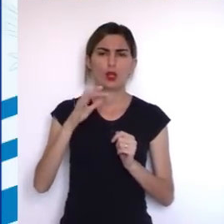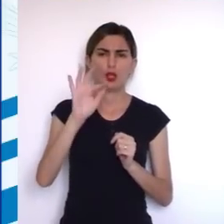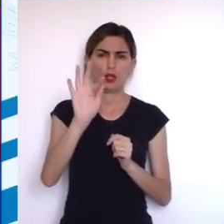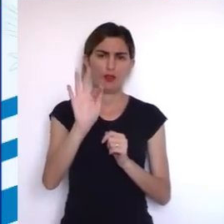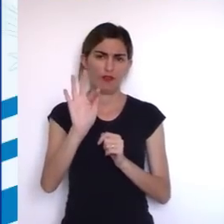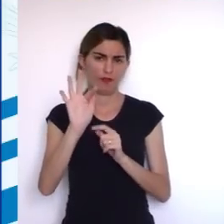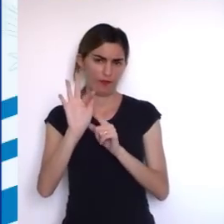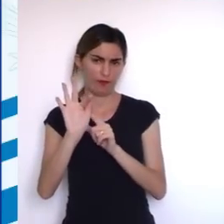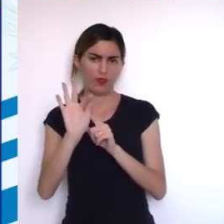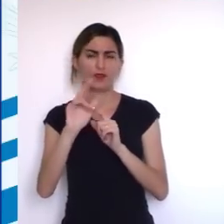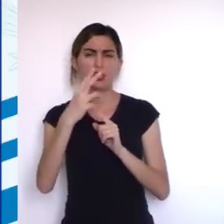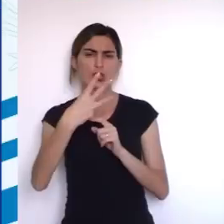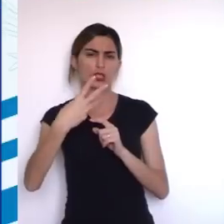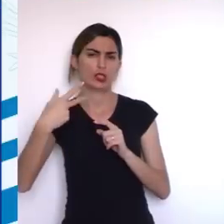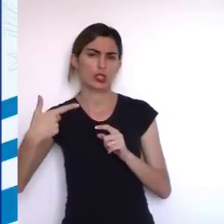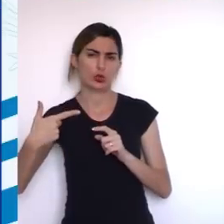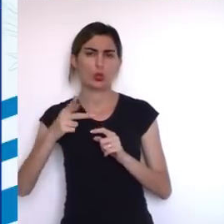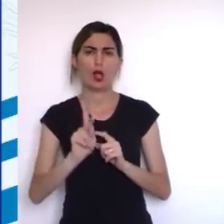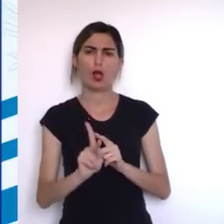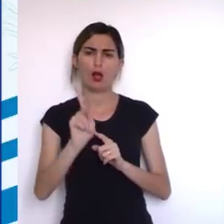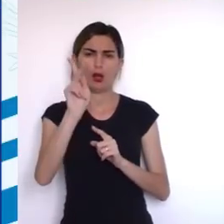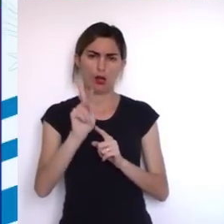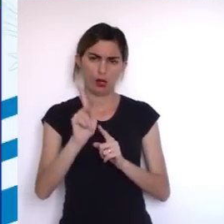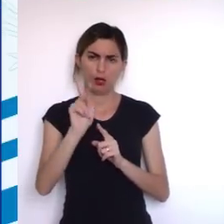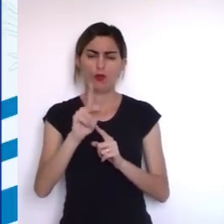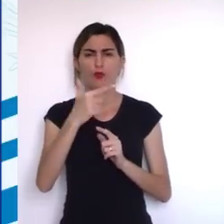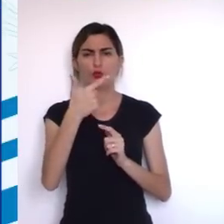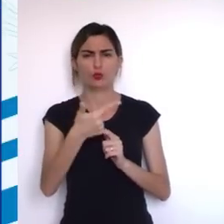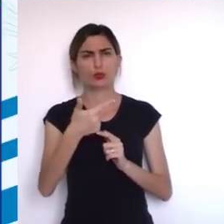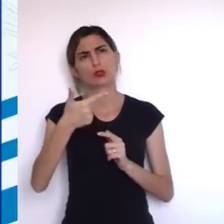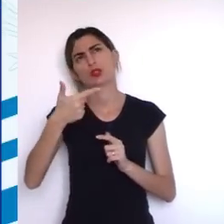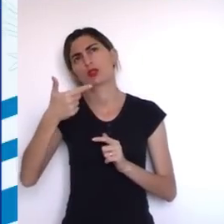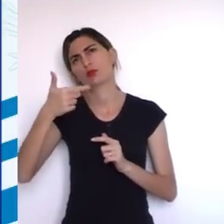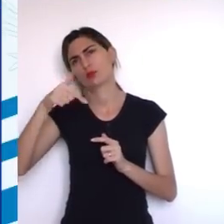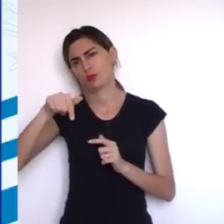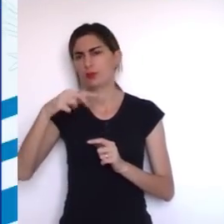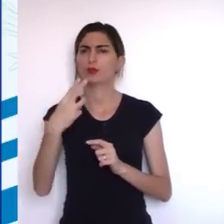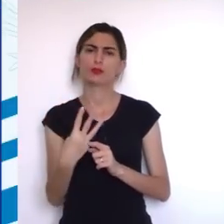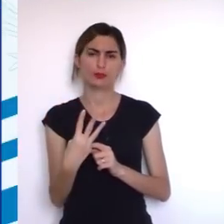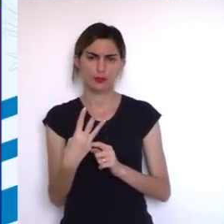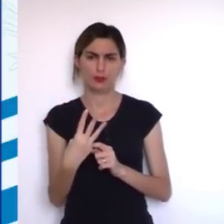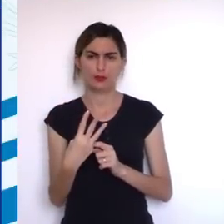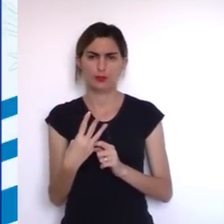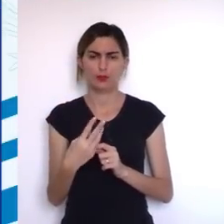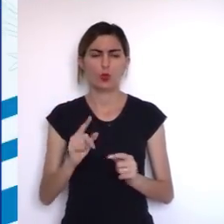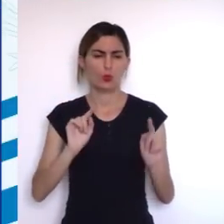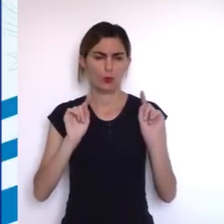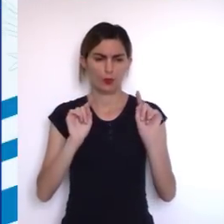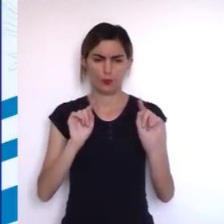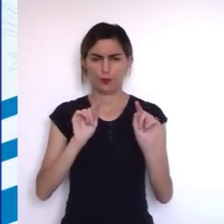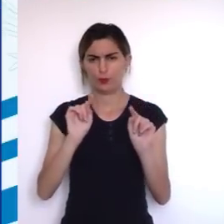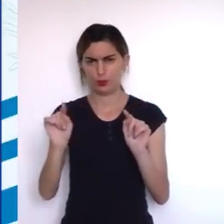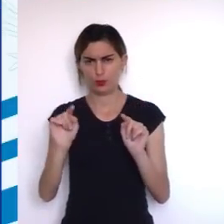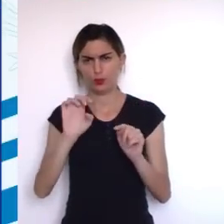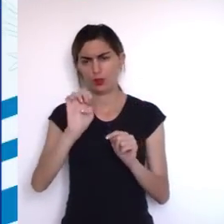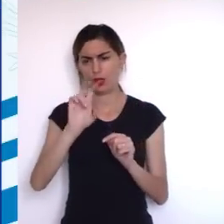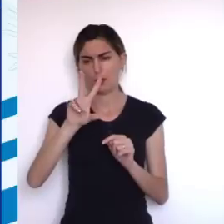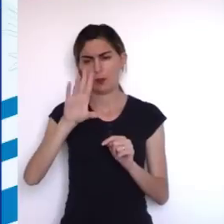32. Já na Kelvin vai ser 273. Quando se vai falar do ponto